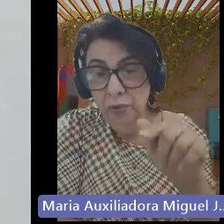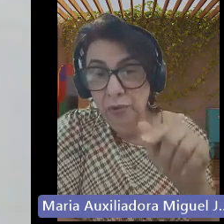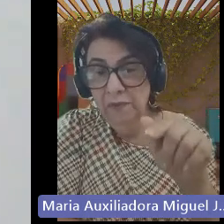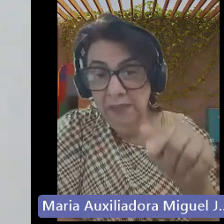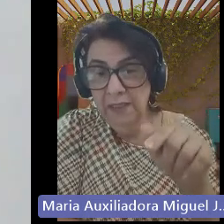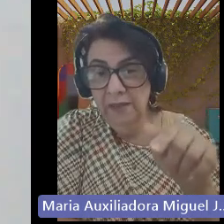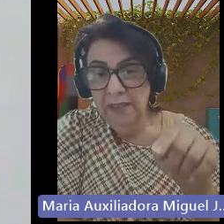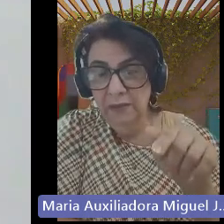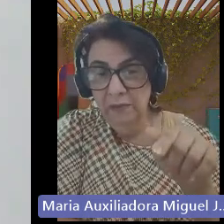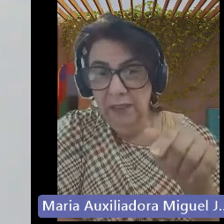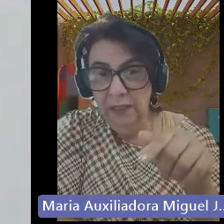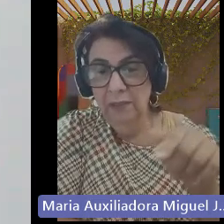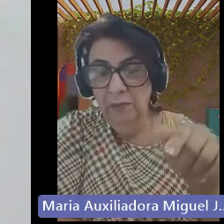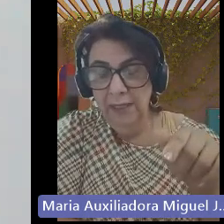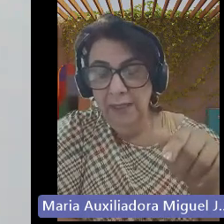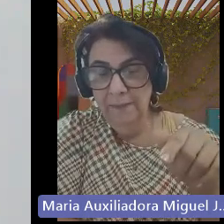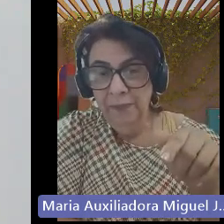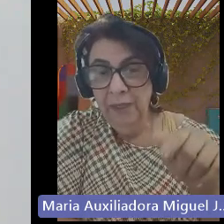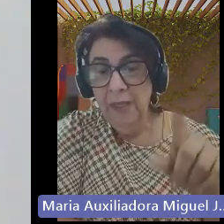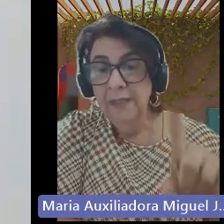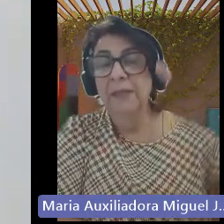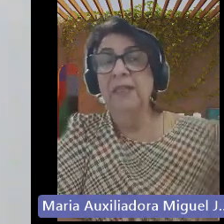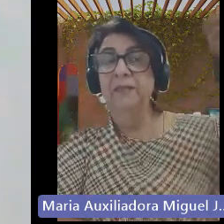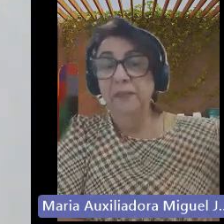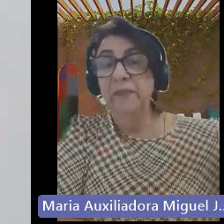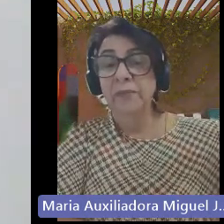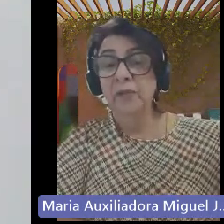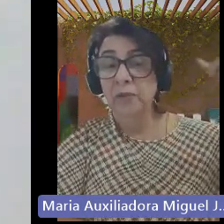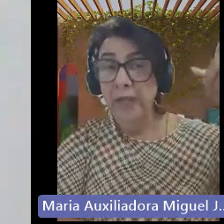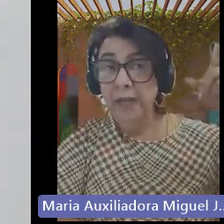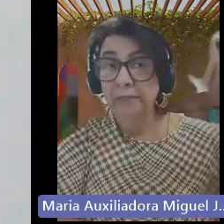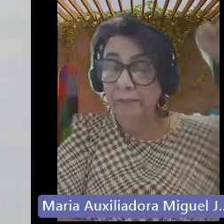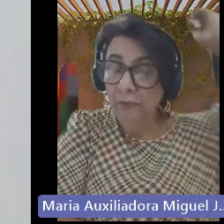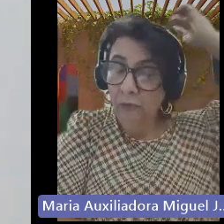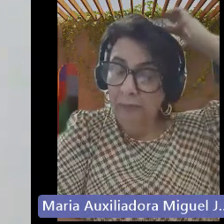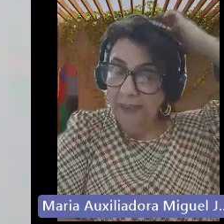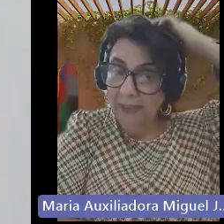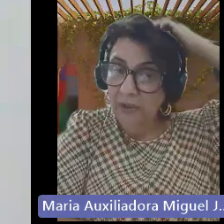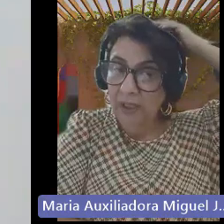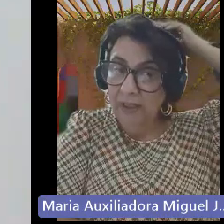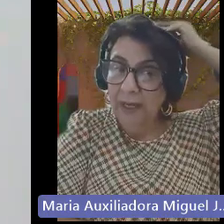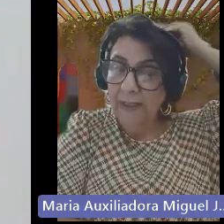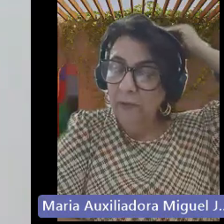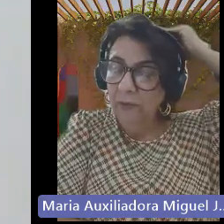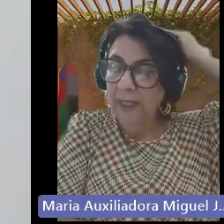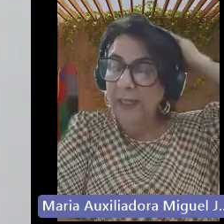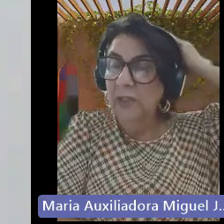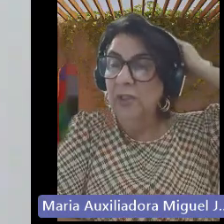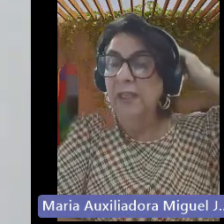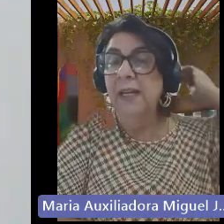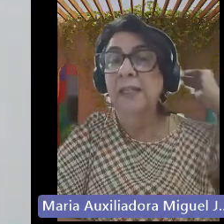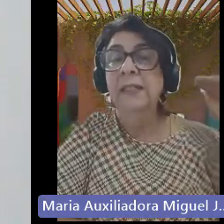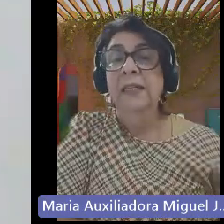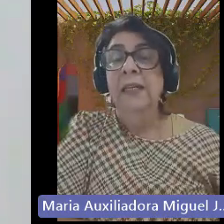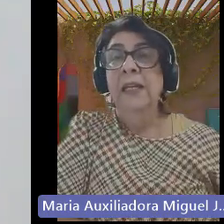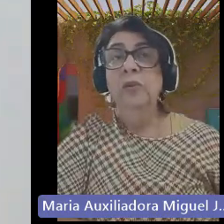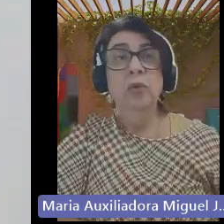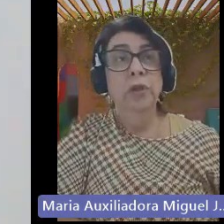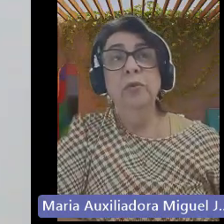seu curso que você está fazendo aqui na UENG. Semana que vem vamos estudá-lo com bastante detalhe, com riqueza de